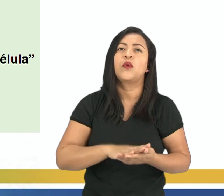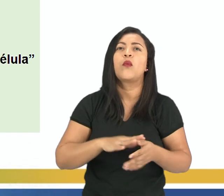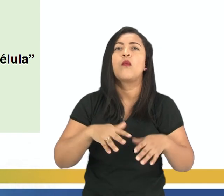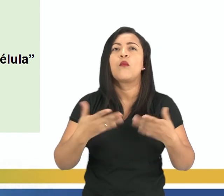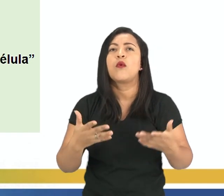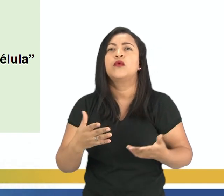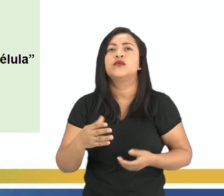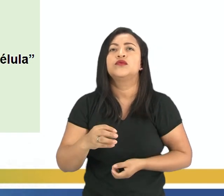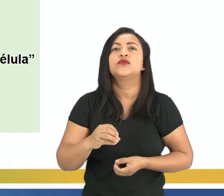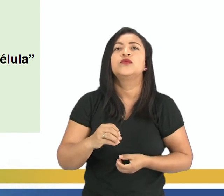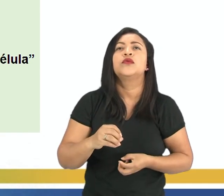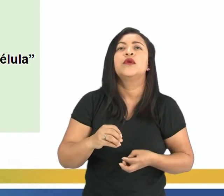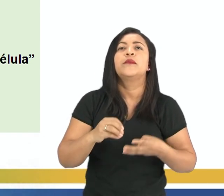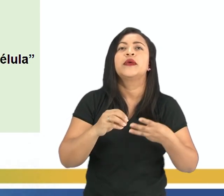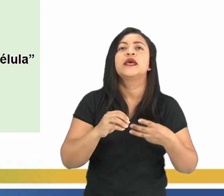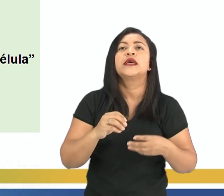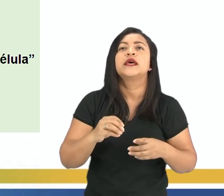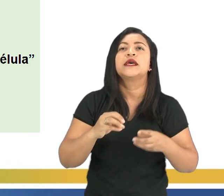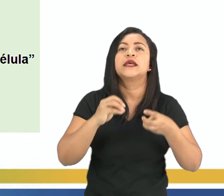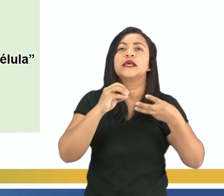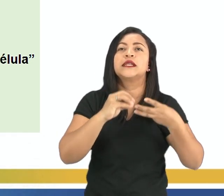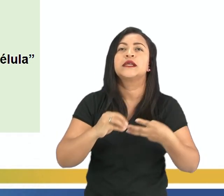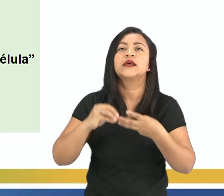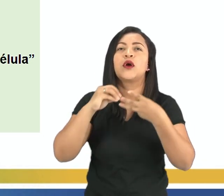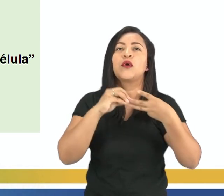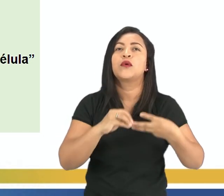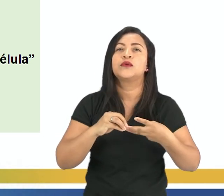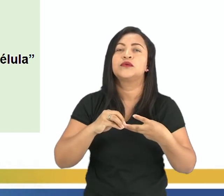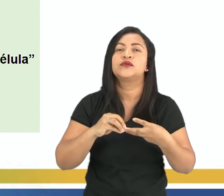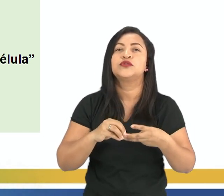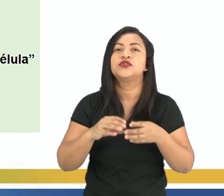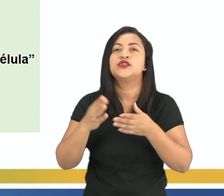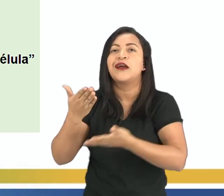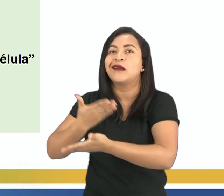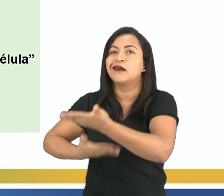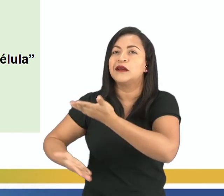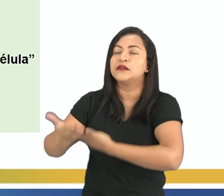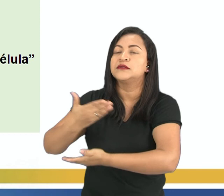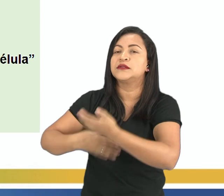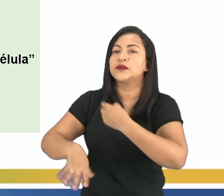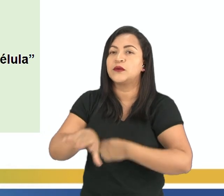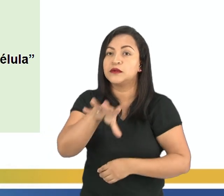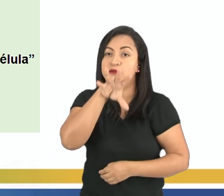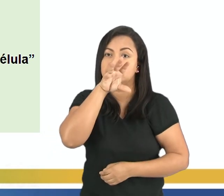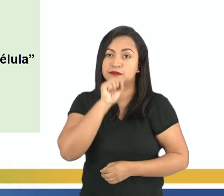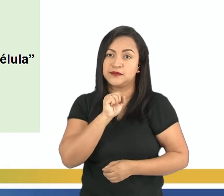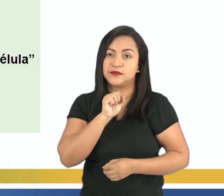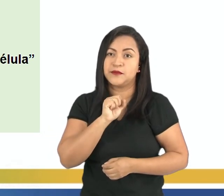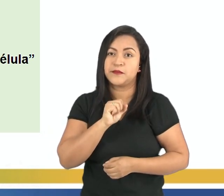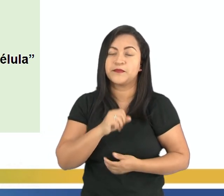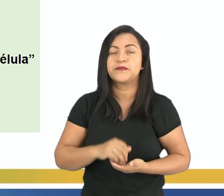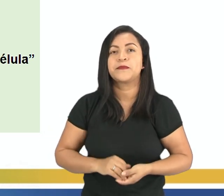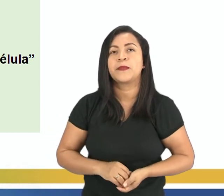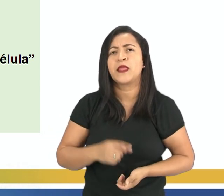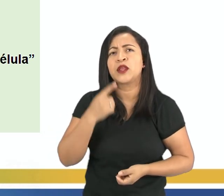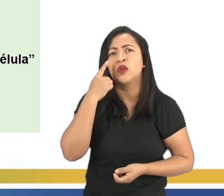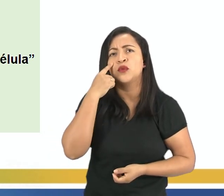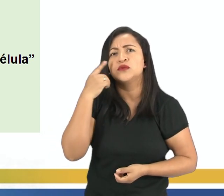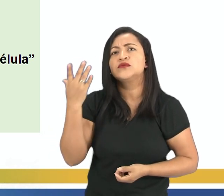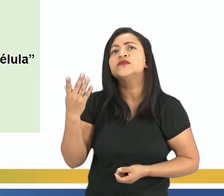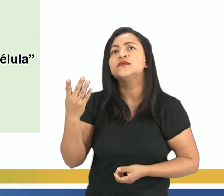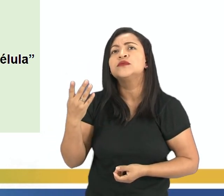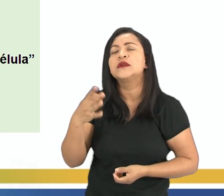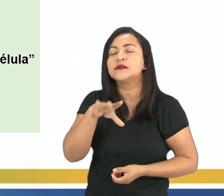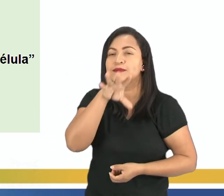força da célula que está intimamente relacionada com a respiração celular? Então, nós vimos que a